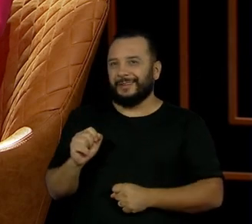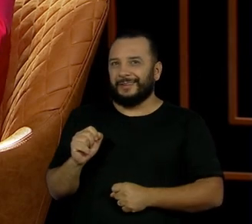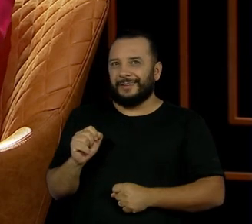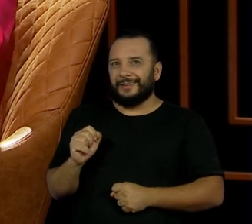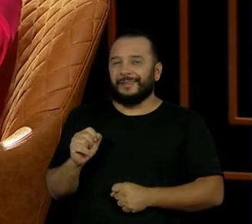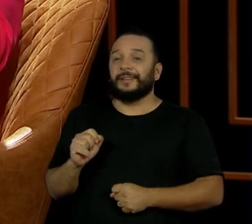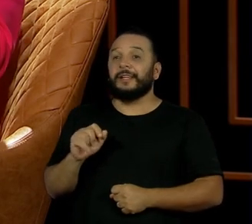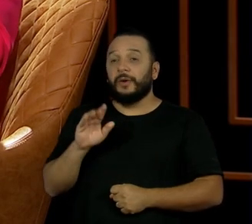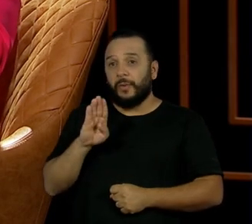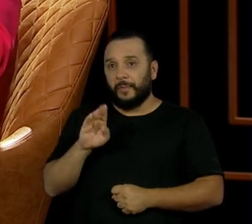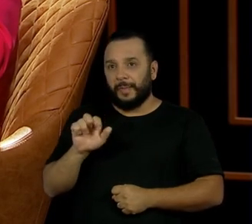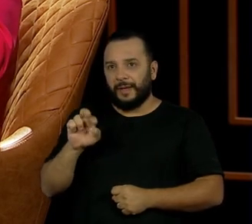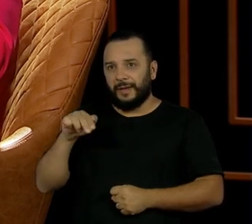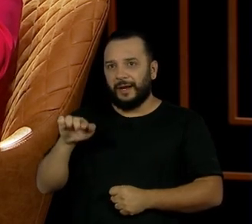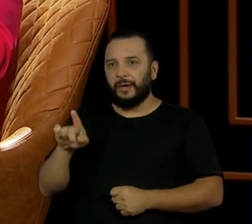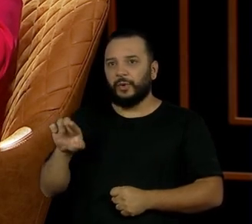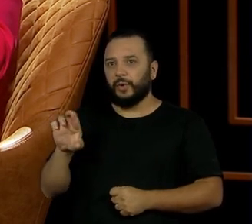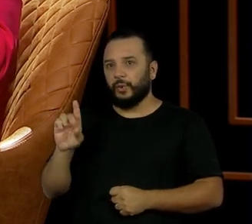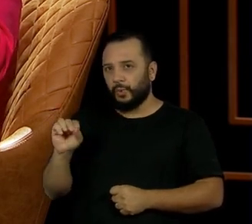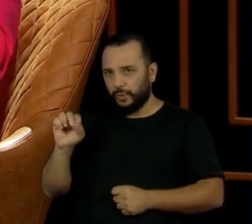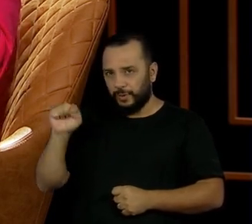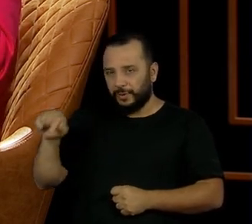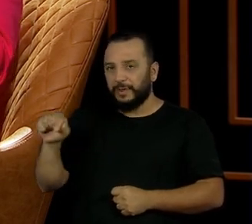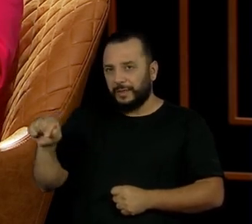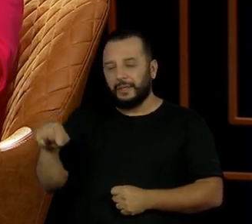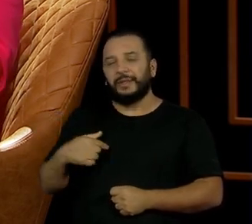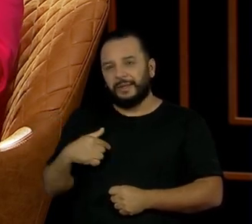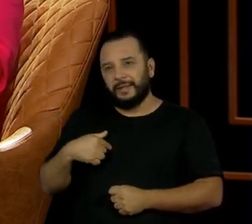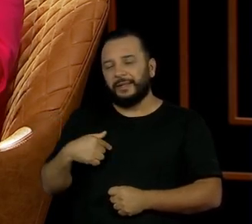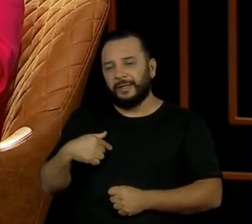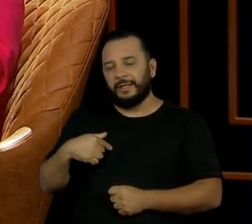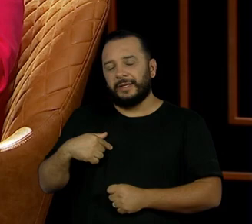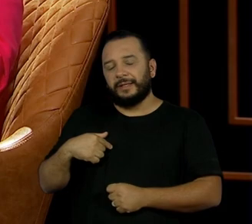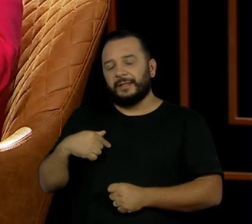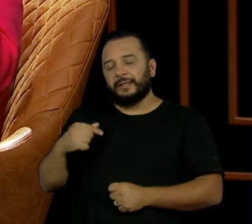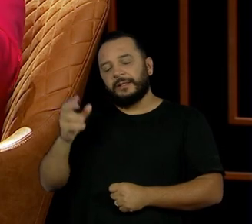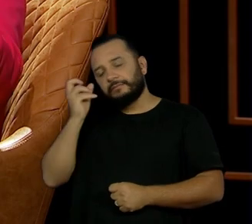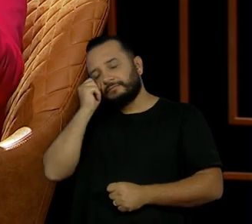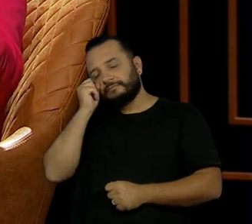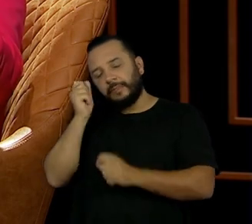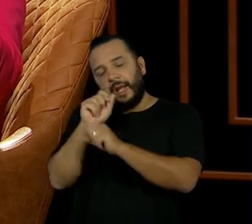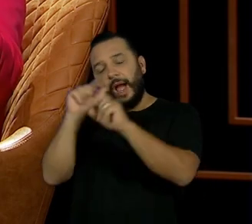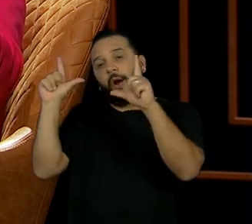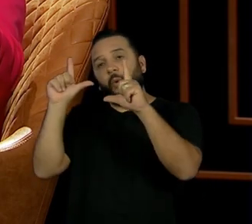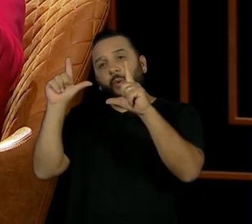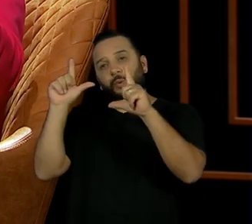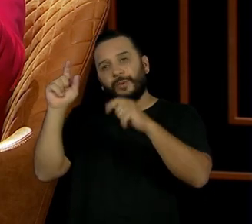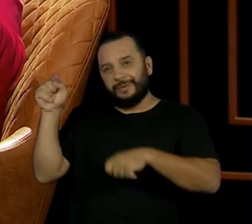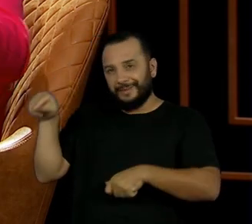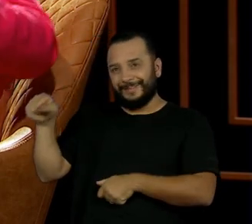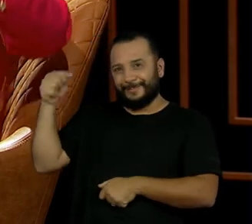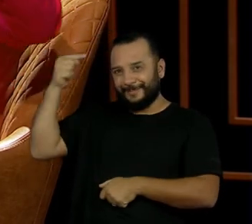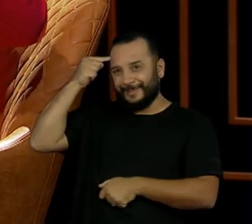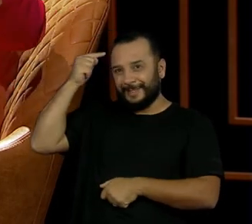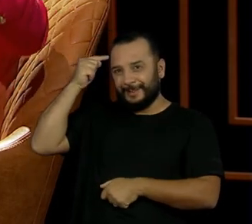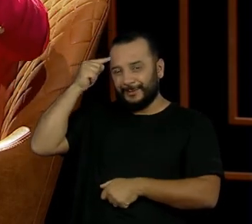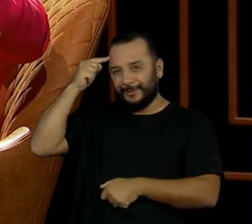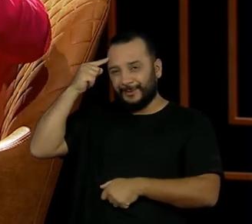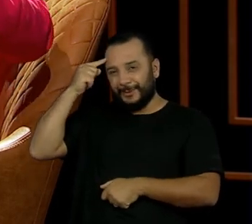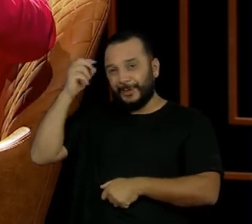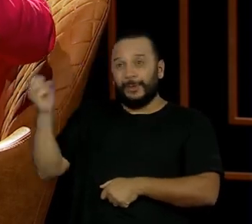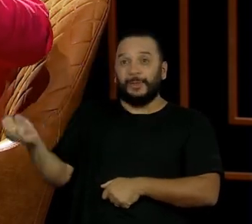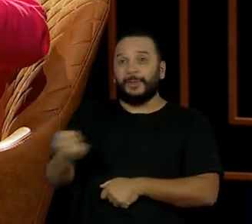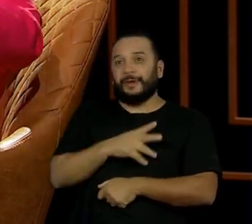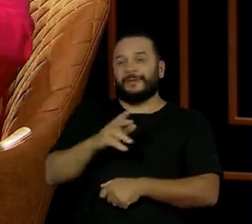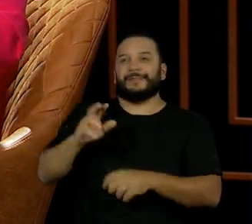o Bernardo acordou e pensou na nossa Nova Esperança